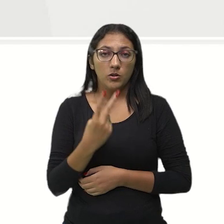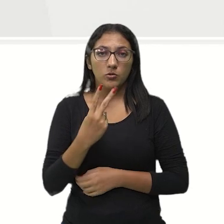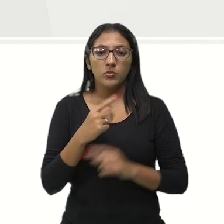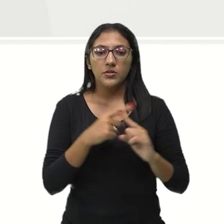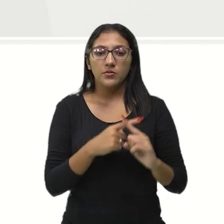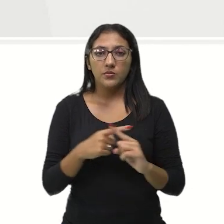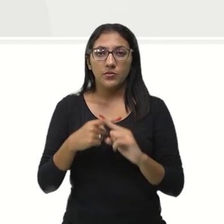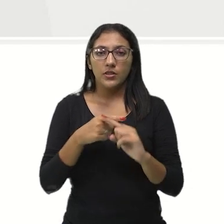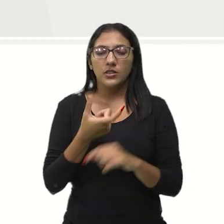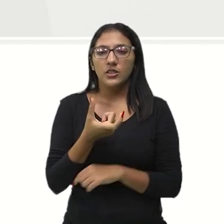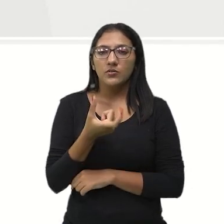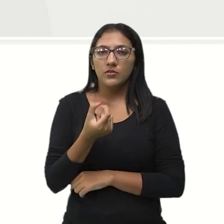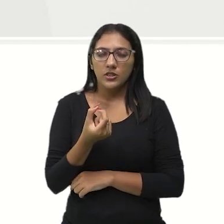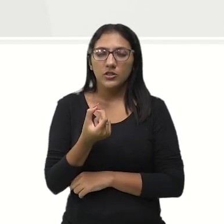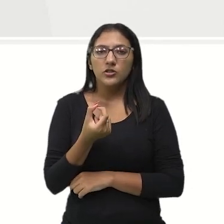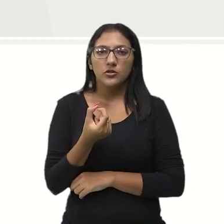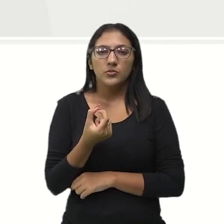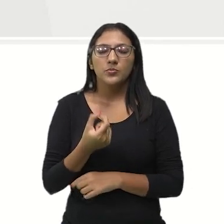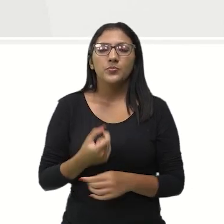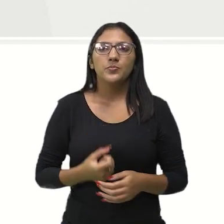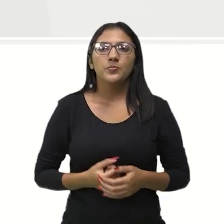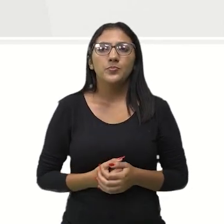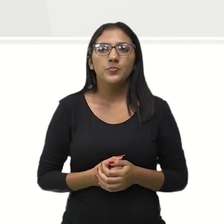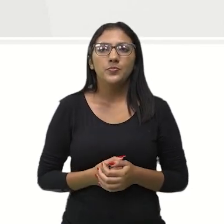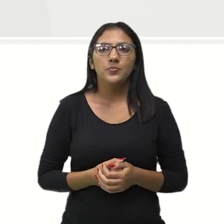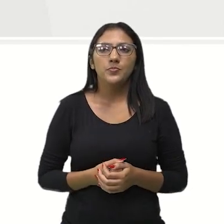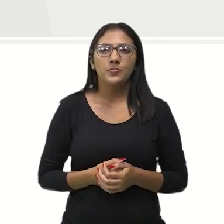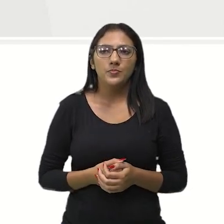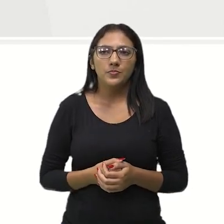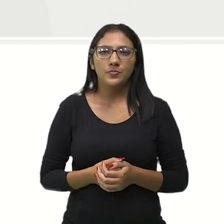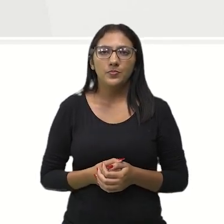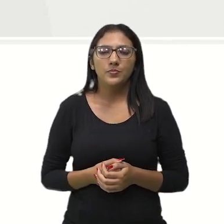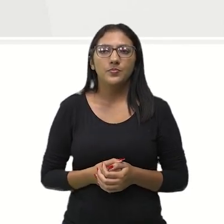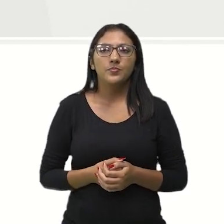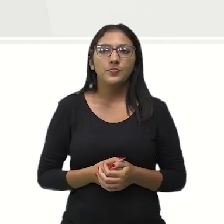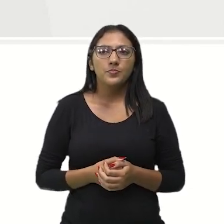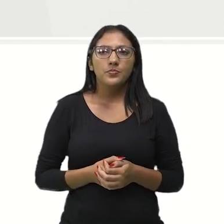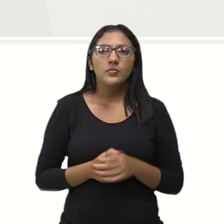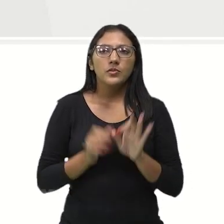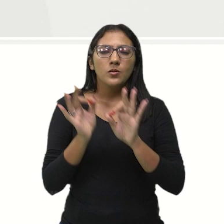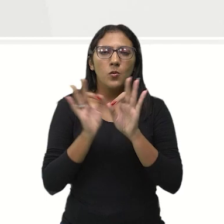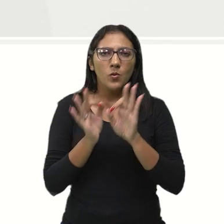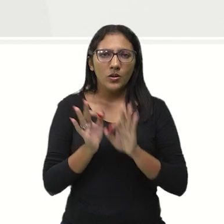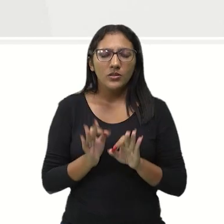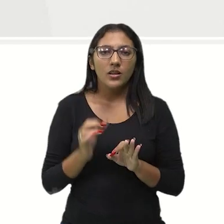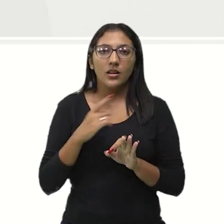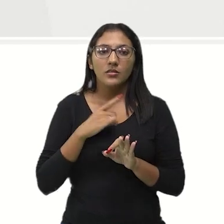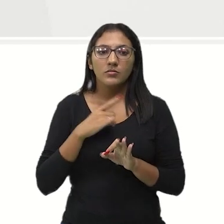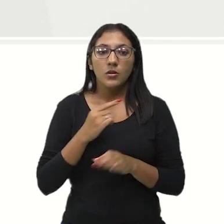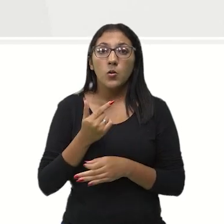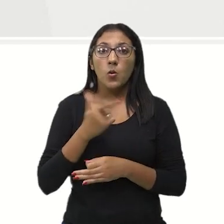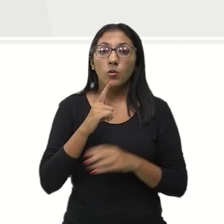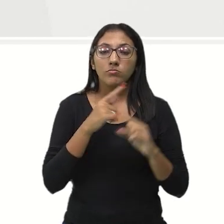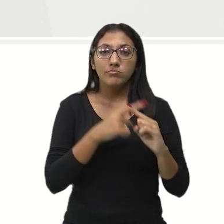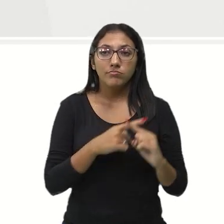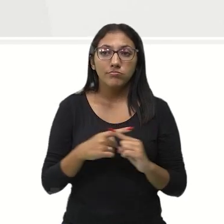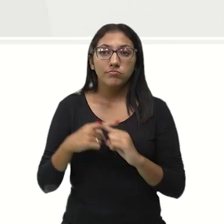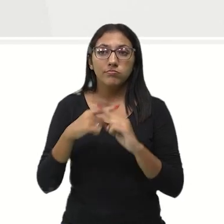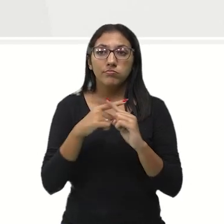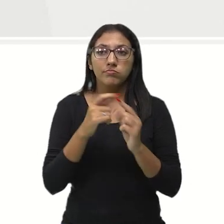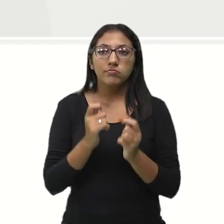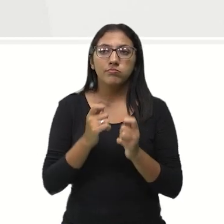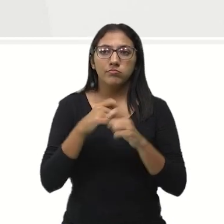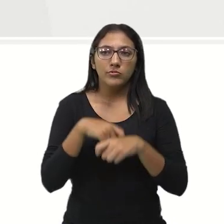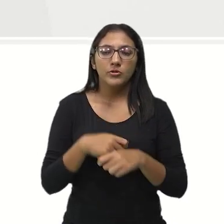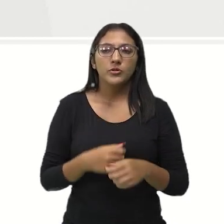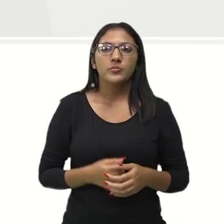vezes 20 metros, beleza? Feito isso, temos ainda uma multiplicação para fazer, que é